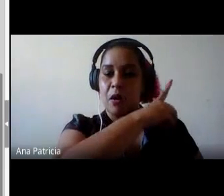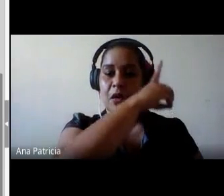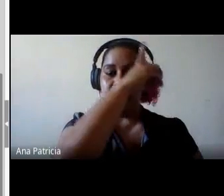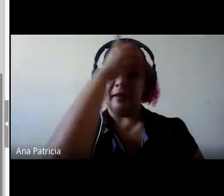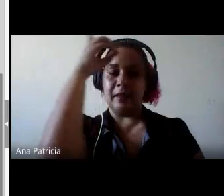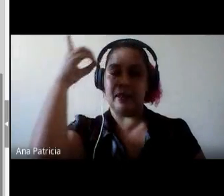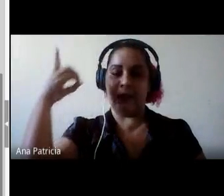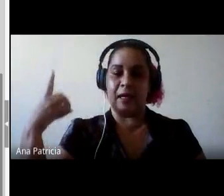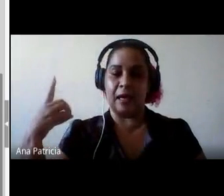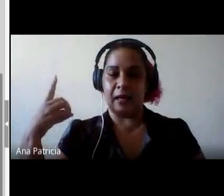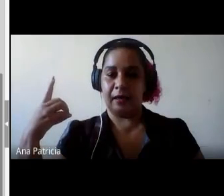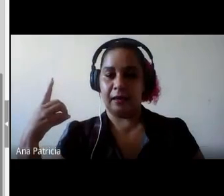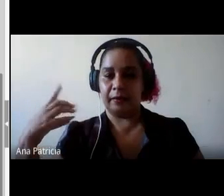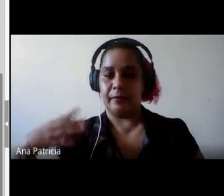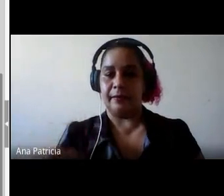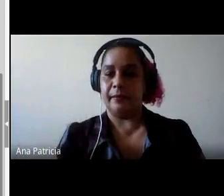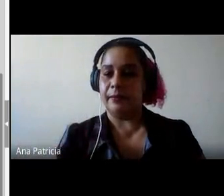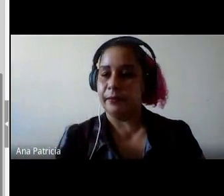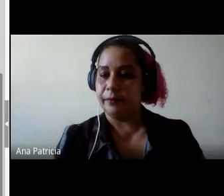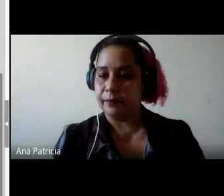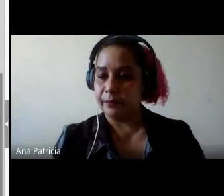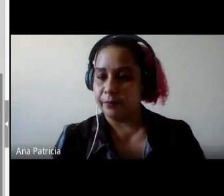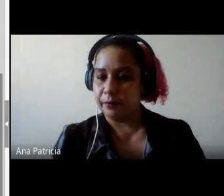Bom dia.